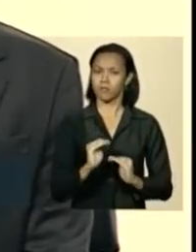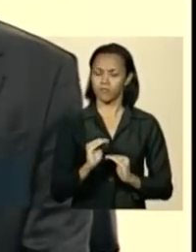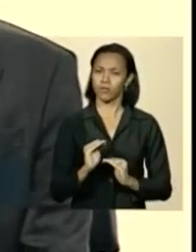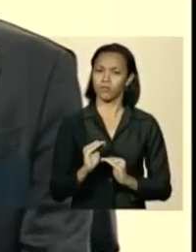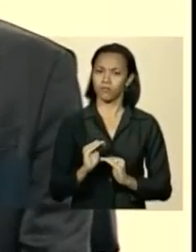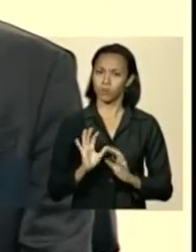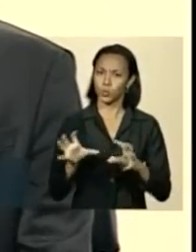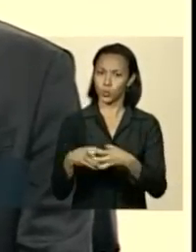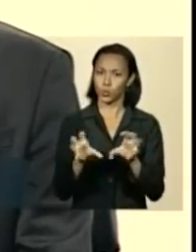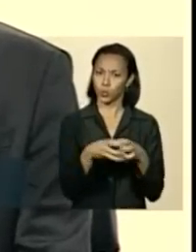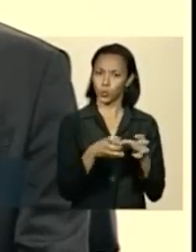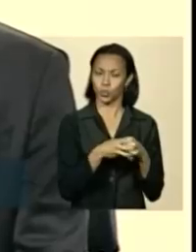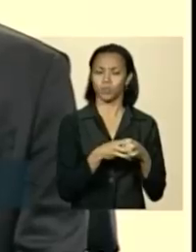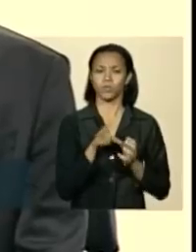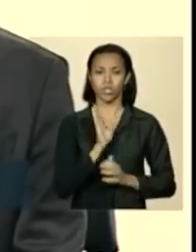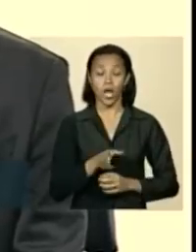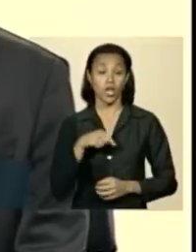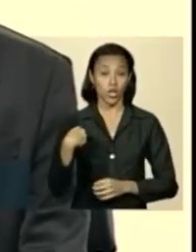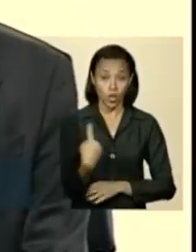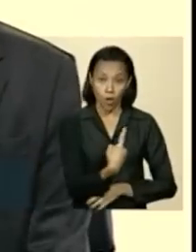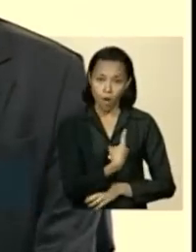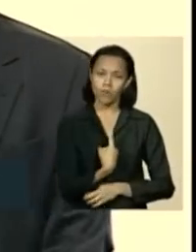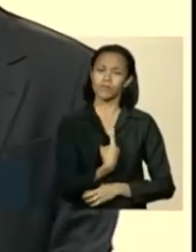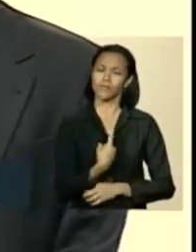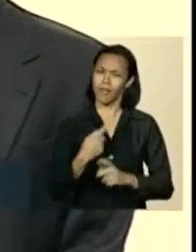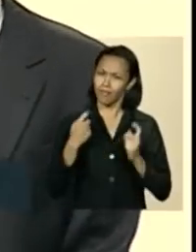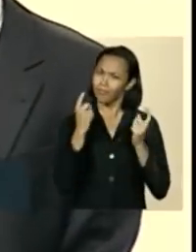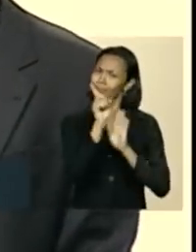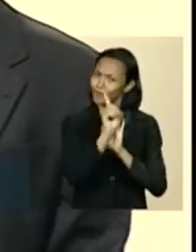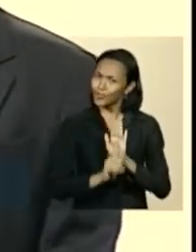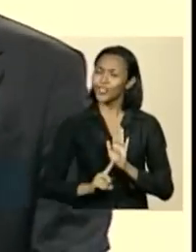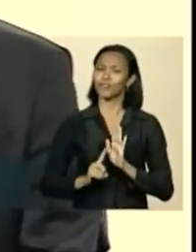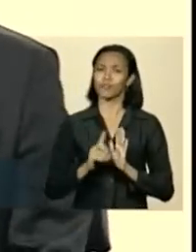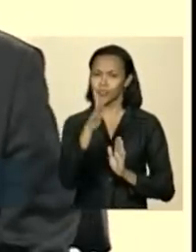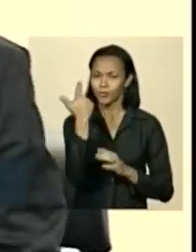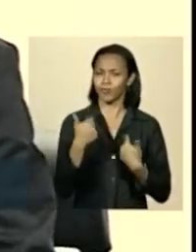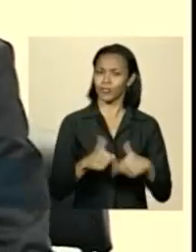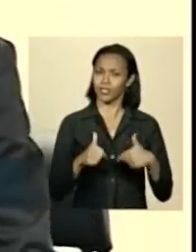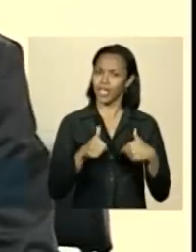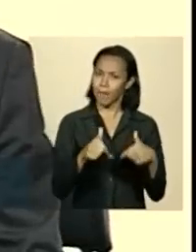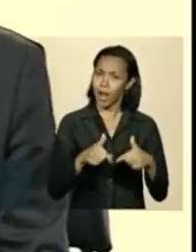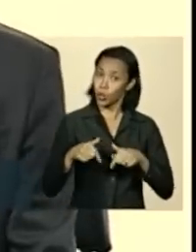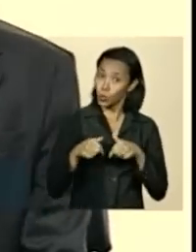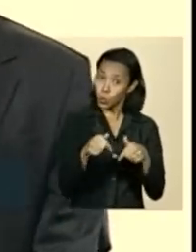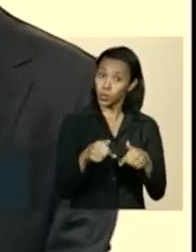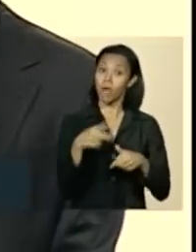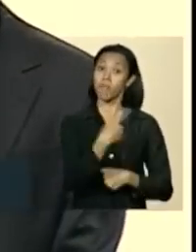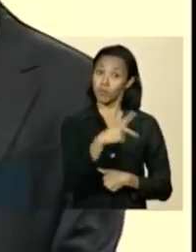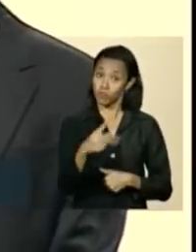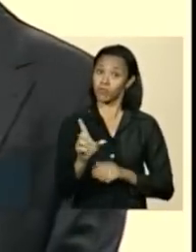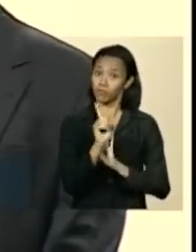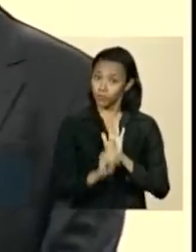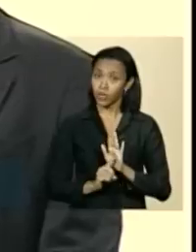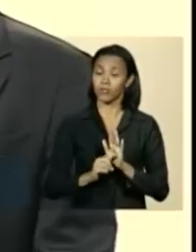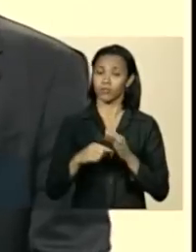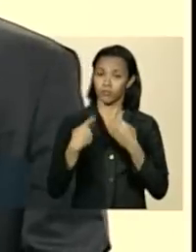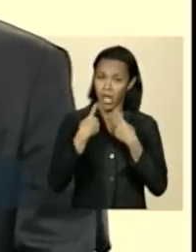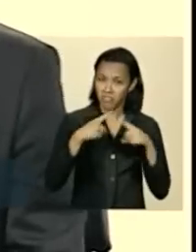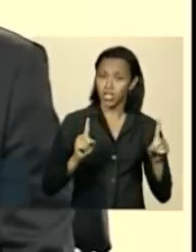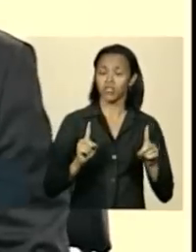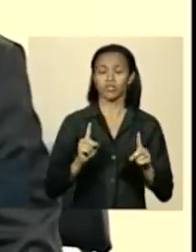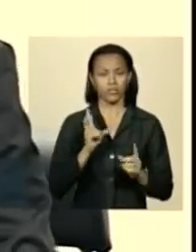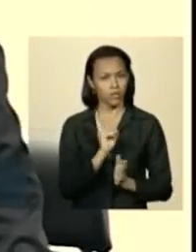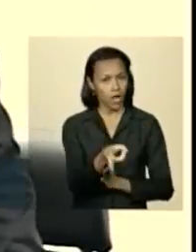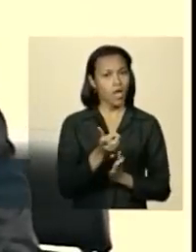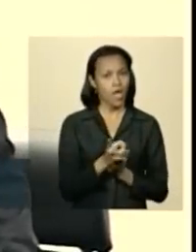né nós sempre defendemos o direito dos trabalhadores lutarem pelas suas reivindicações sempre lutamos